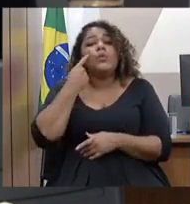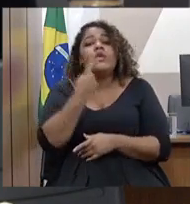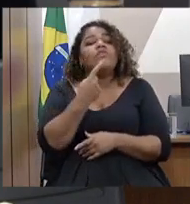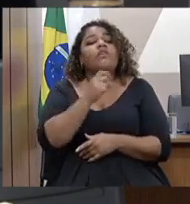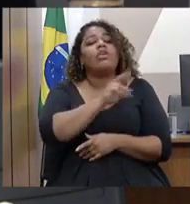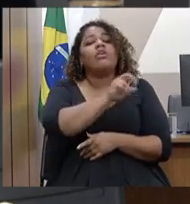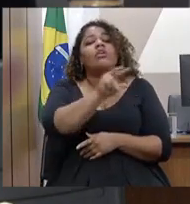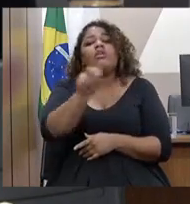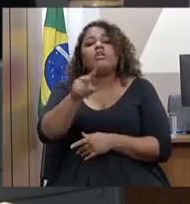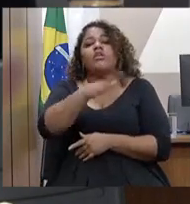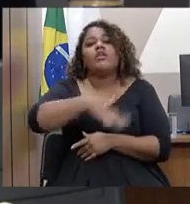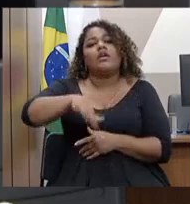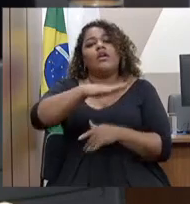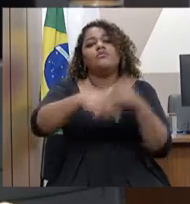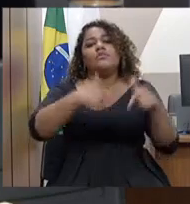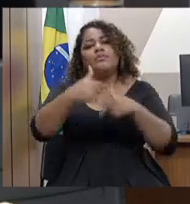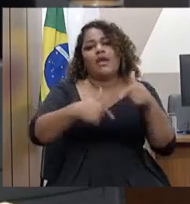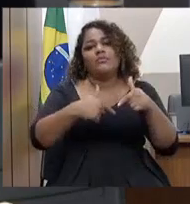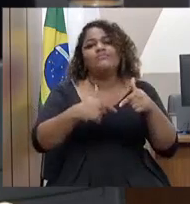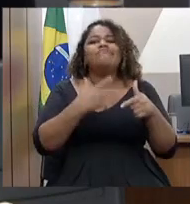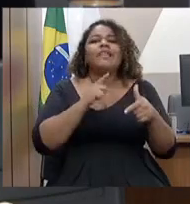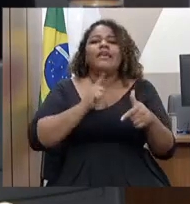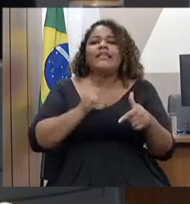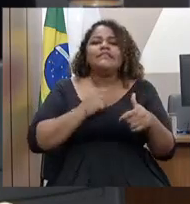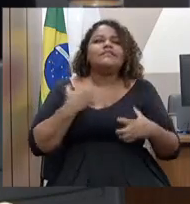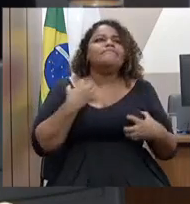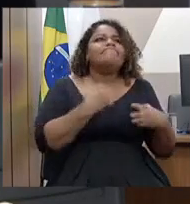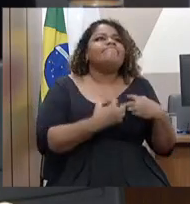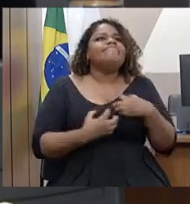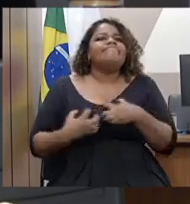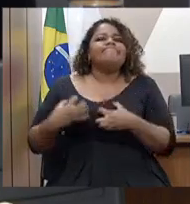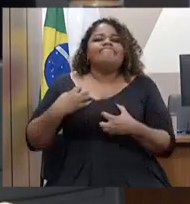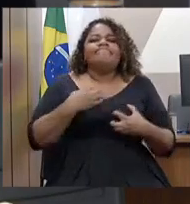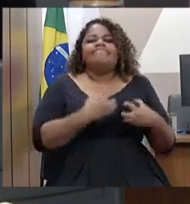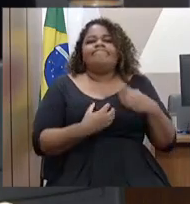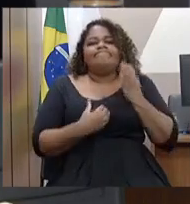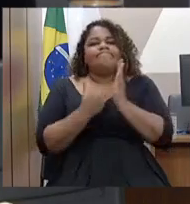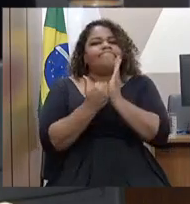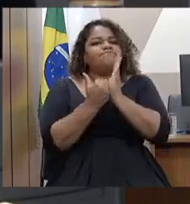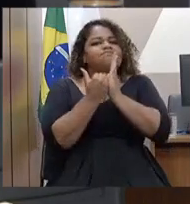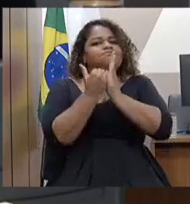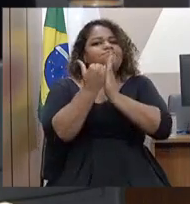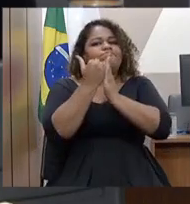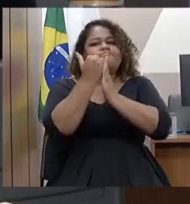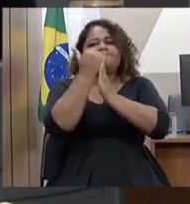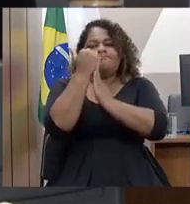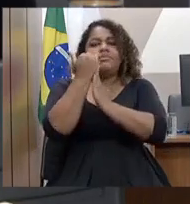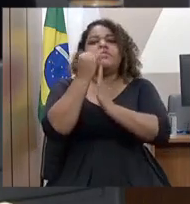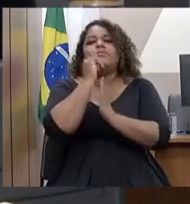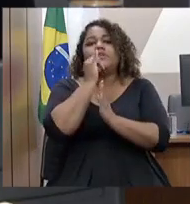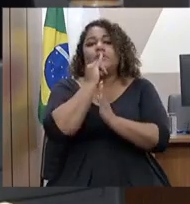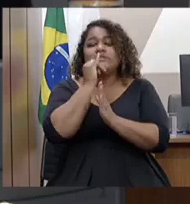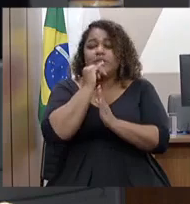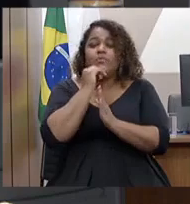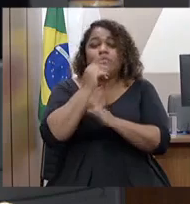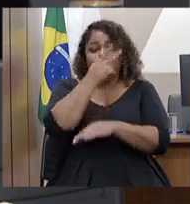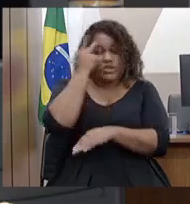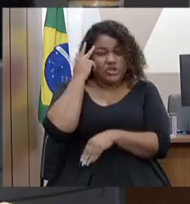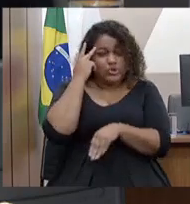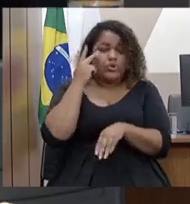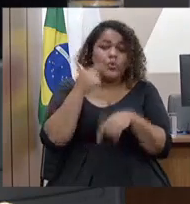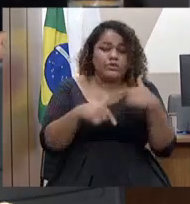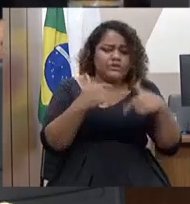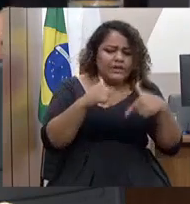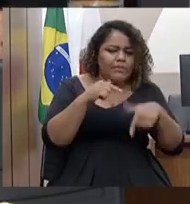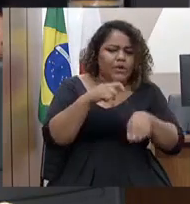demandas altíssima produtividade elevada é a não sensação do trabalho depois que a pessoa deixa né o seu horário mas ela continua ali eh